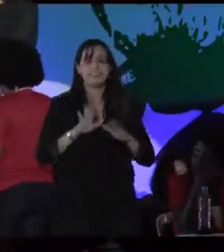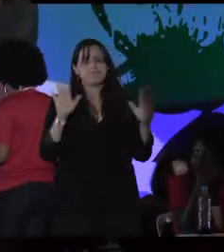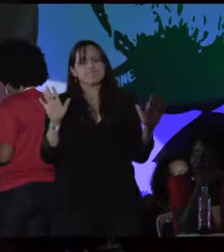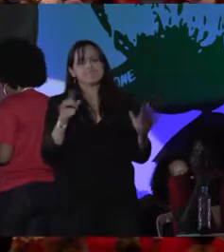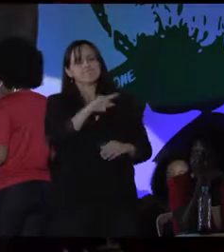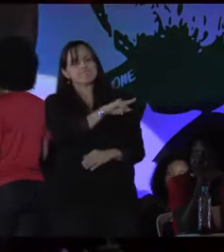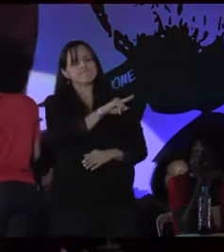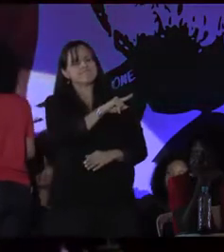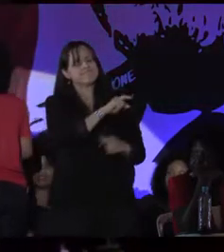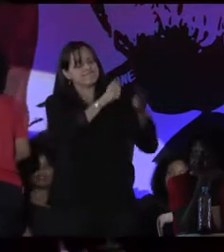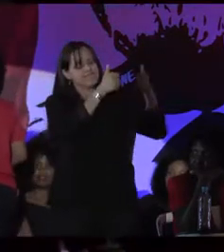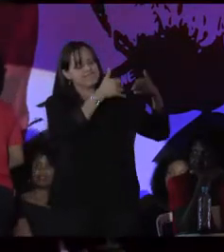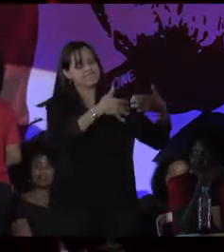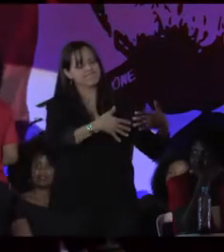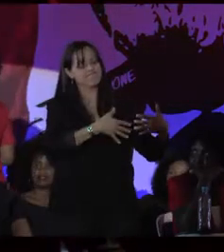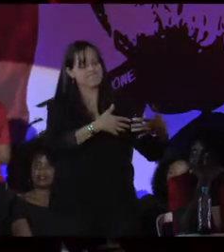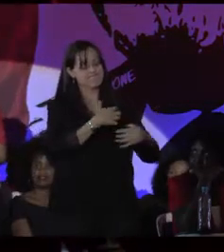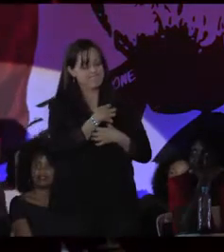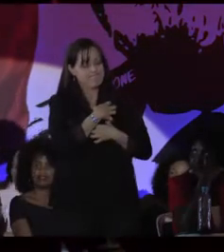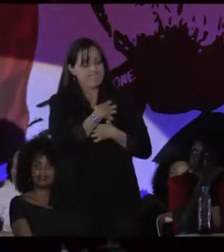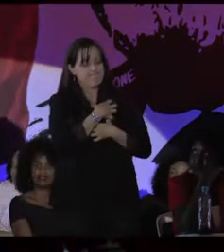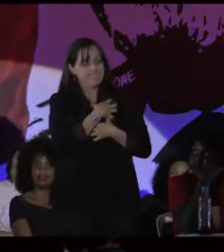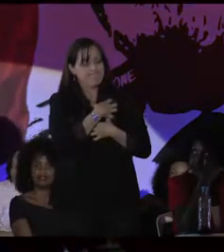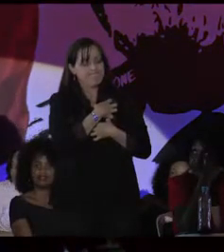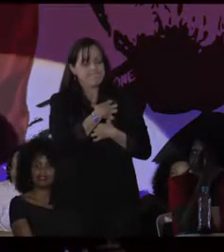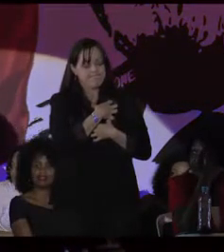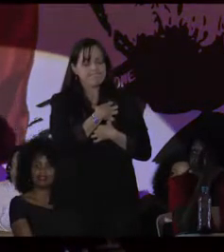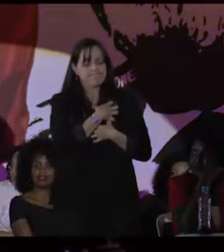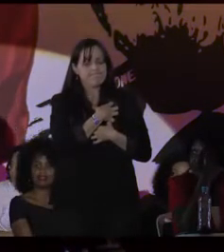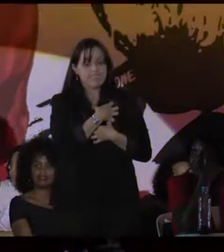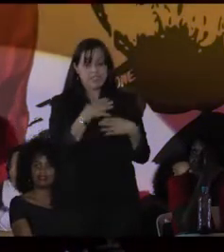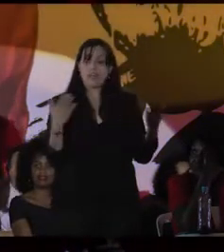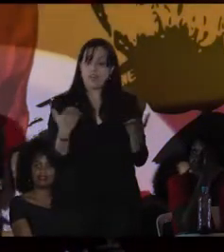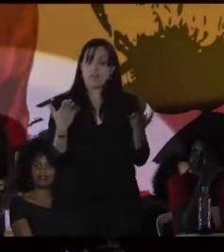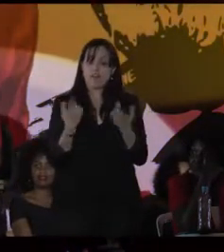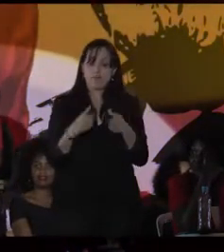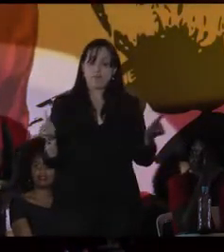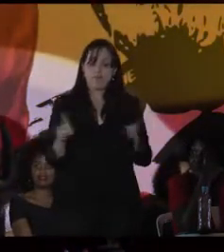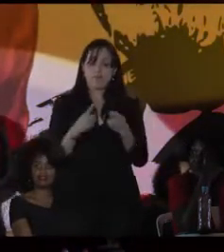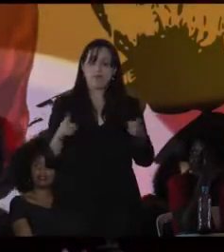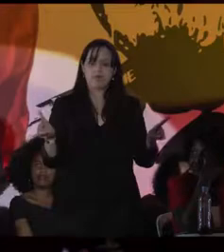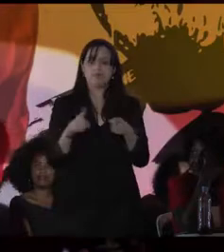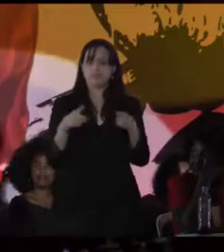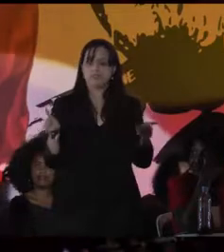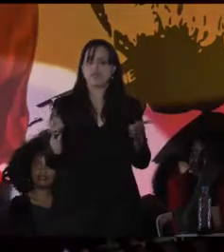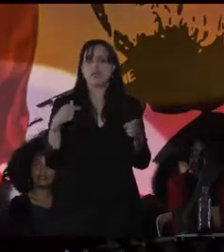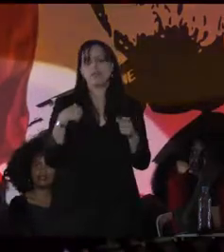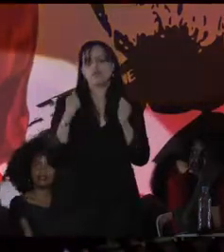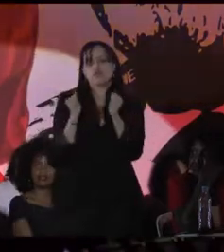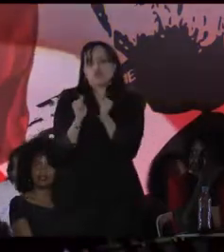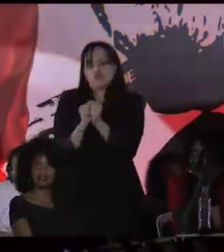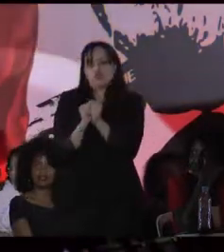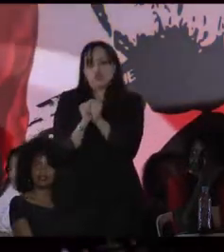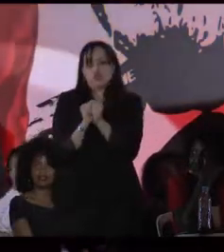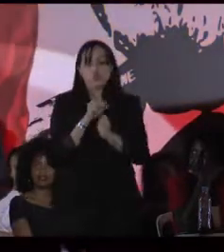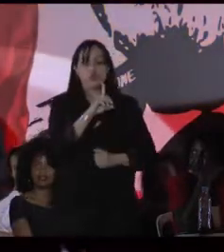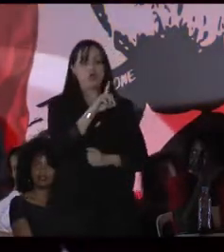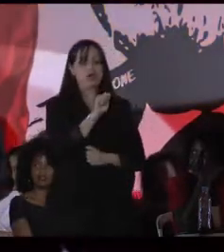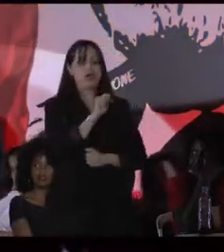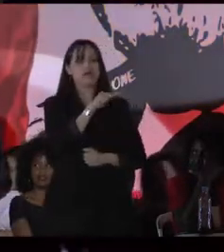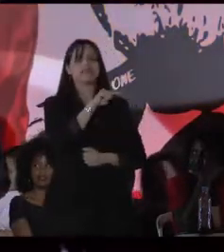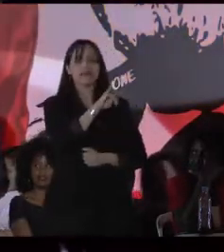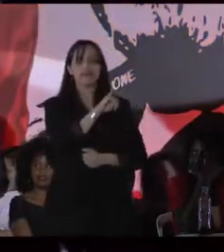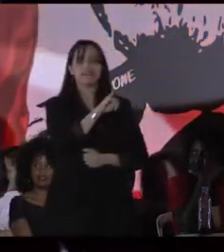companheiro, é muito significativo fazer a música que eu, juntamente com o Dani